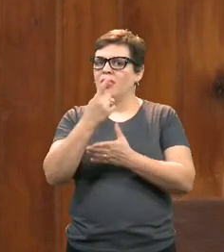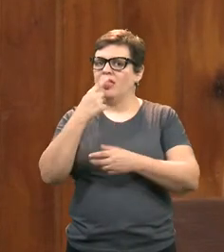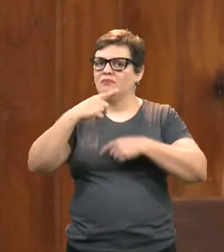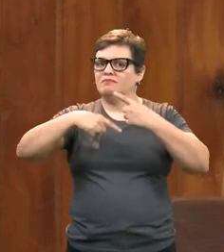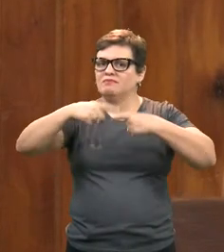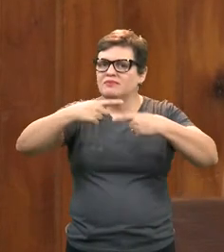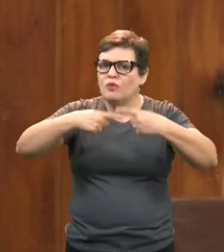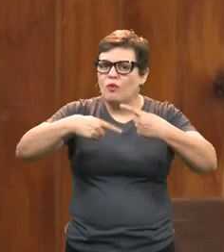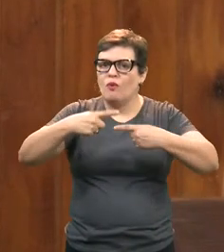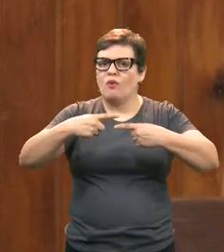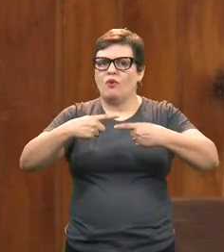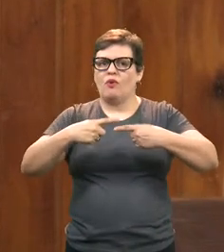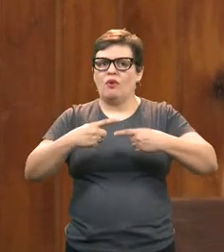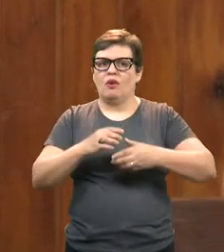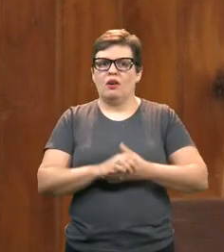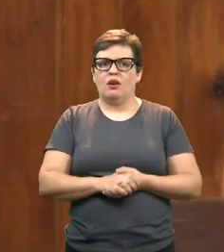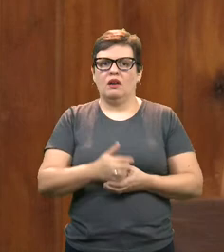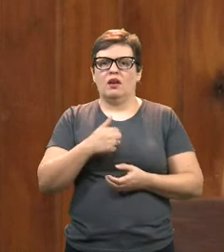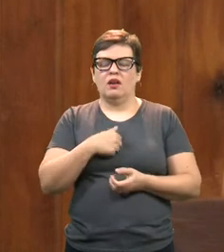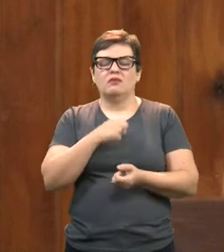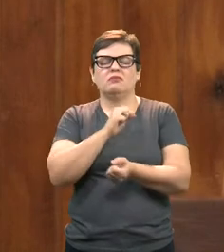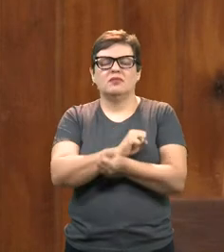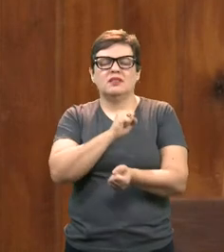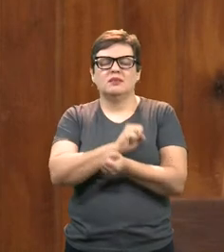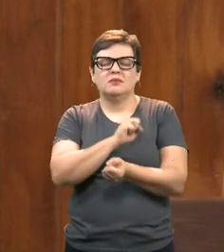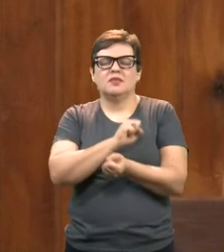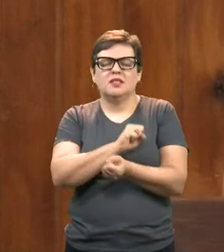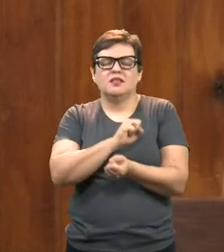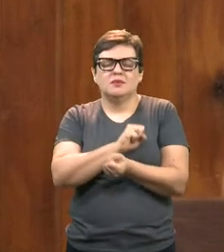Ou seja, eu esperei